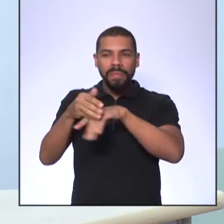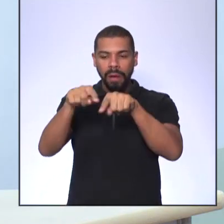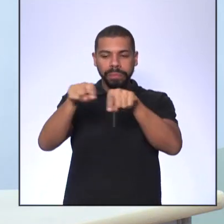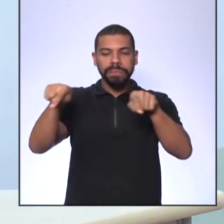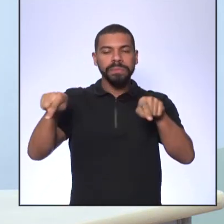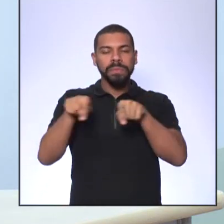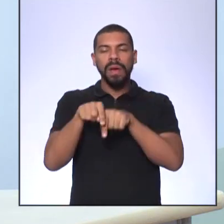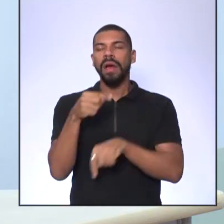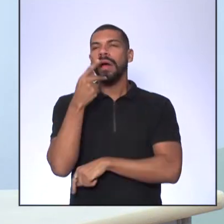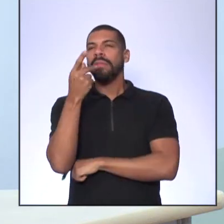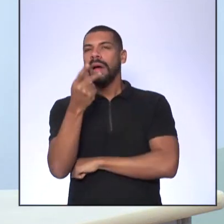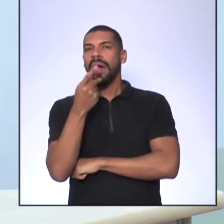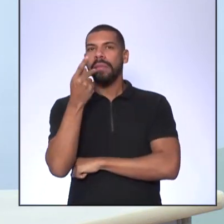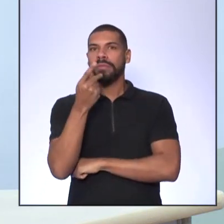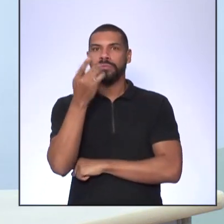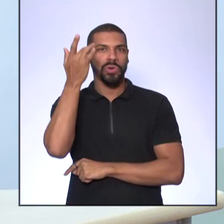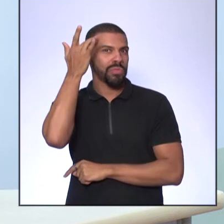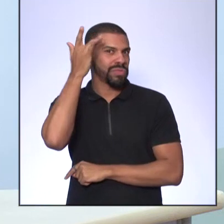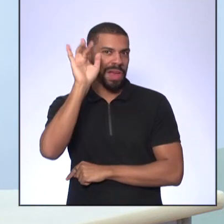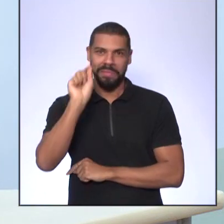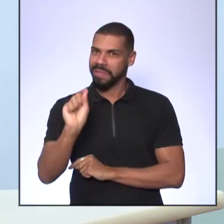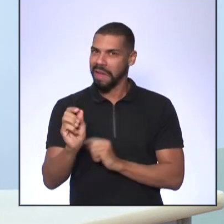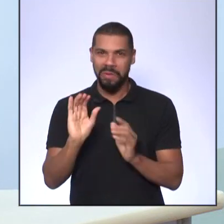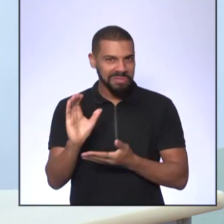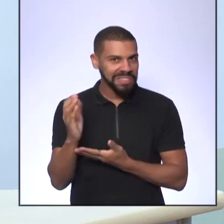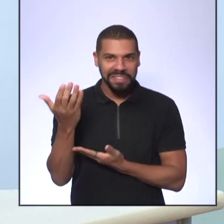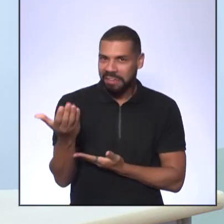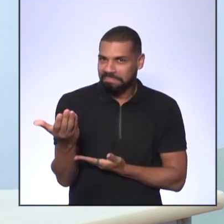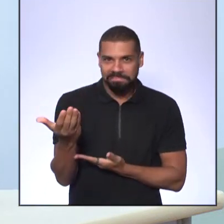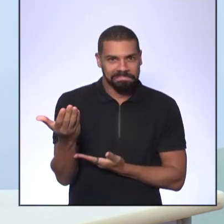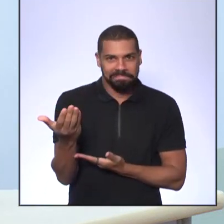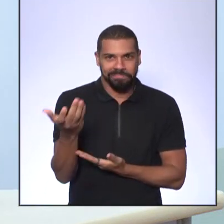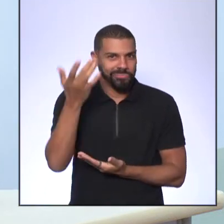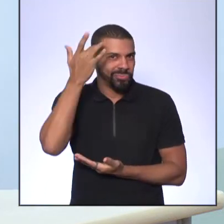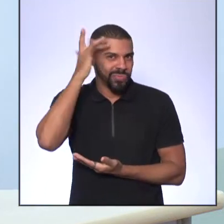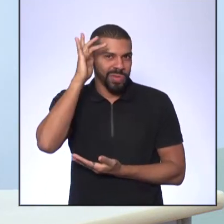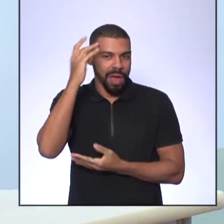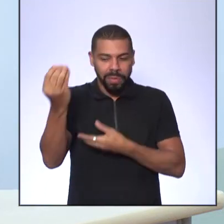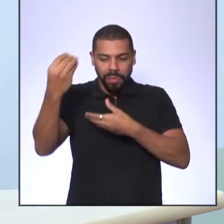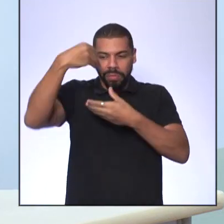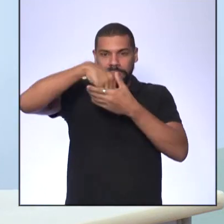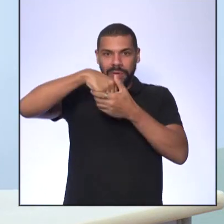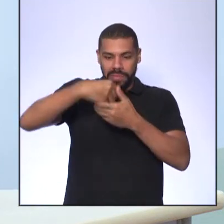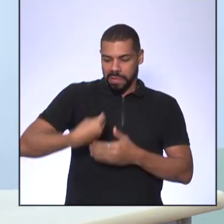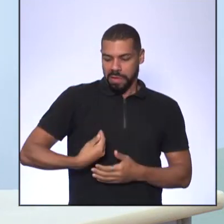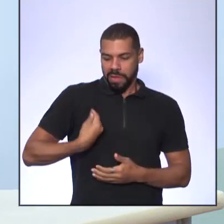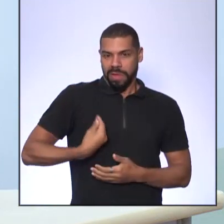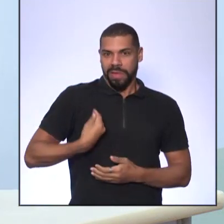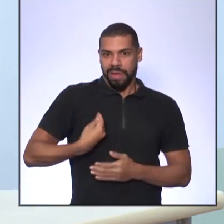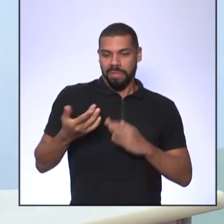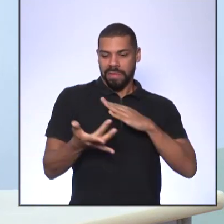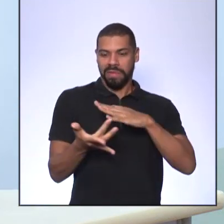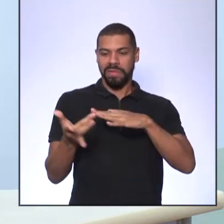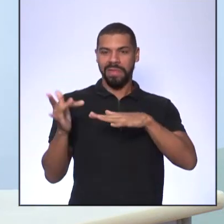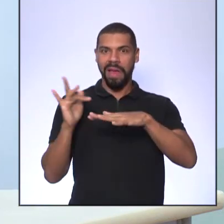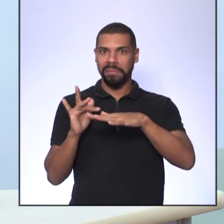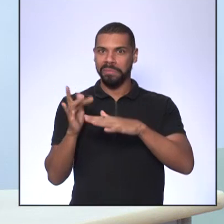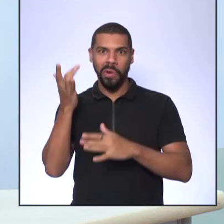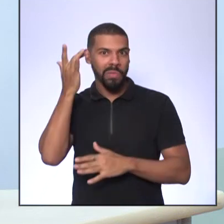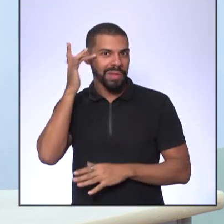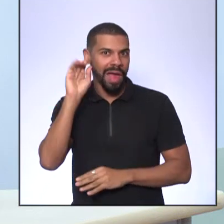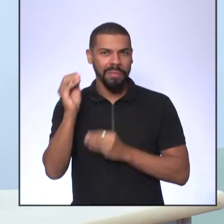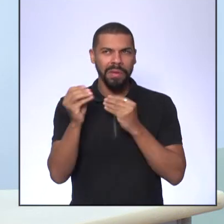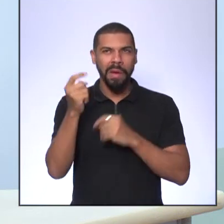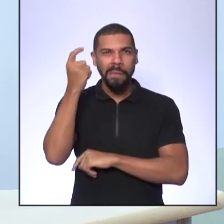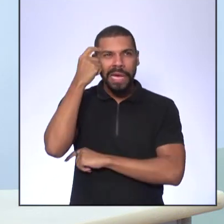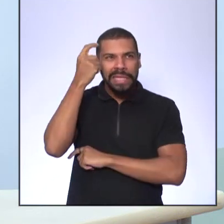esse vidente, elas não sabem que ele está acompanhando a vida deles do outro lado das redes sociais. E a gente fica